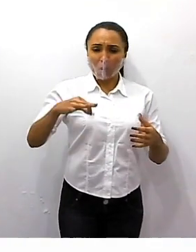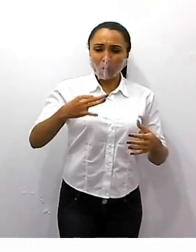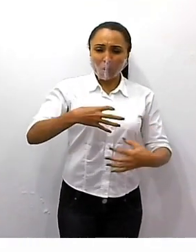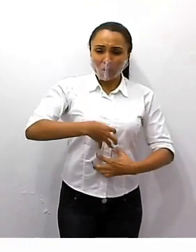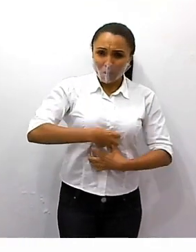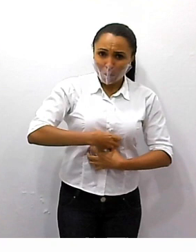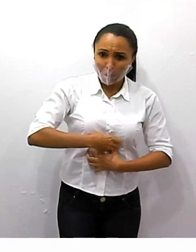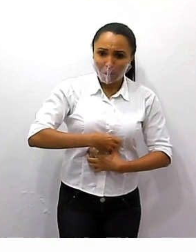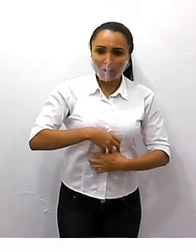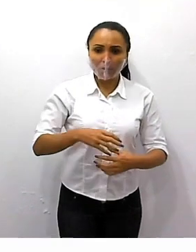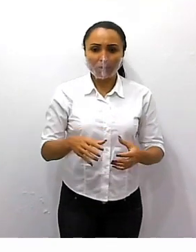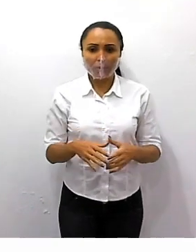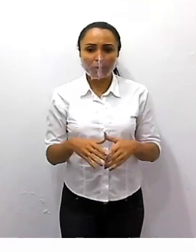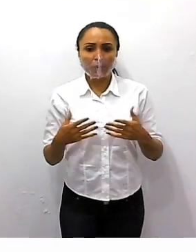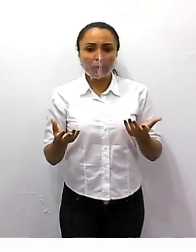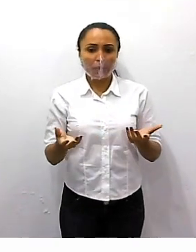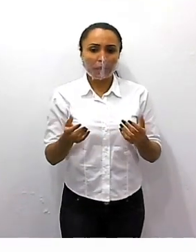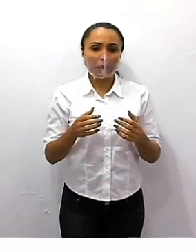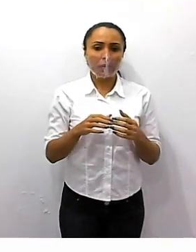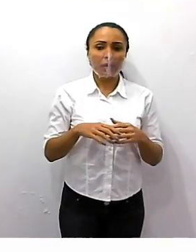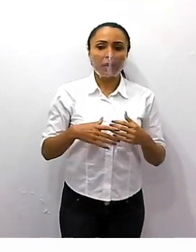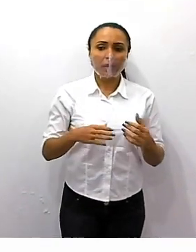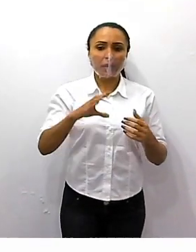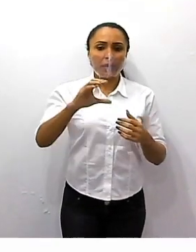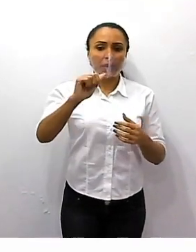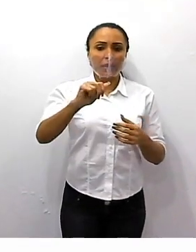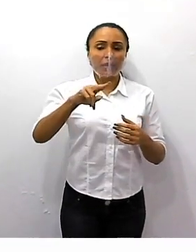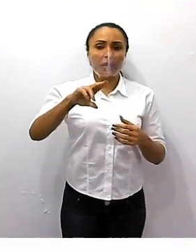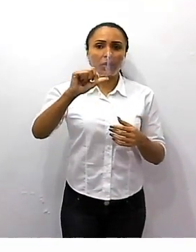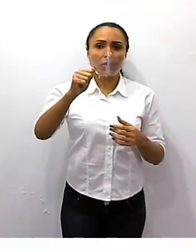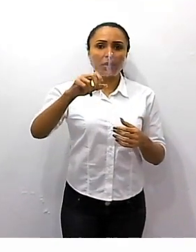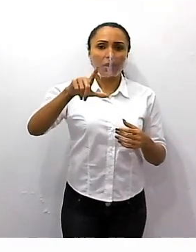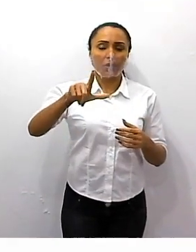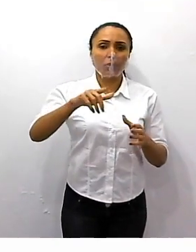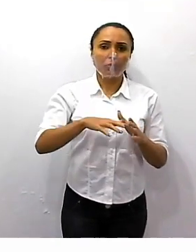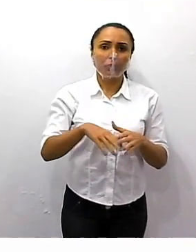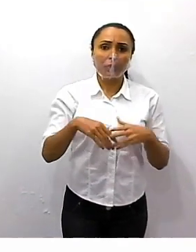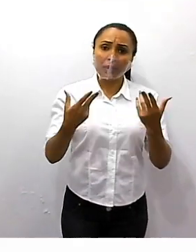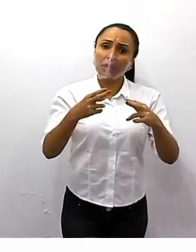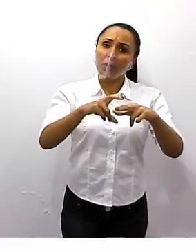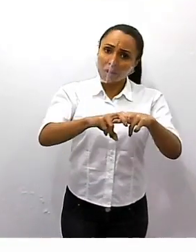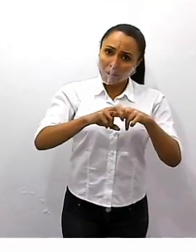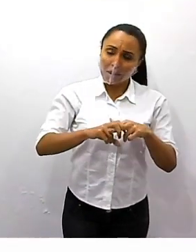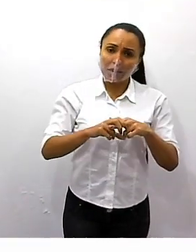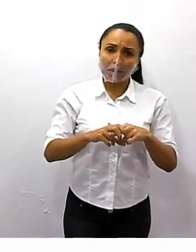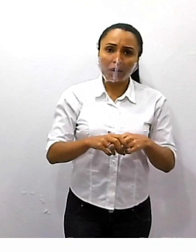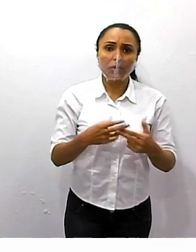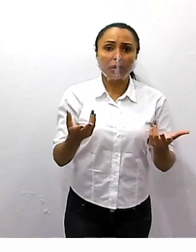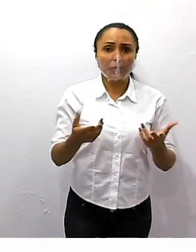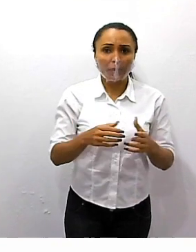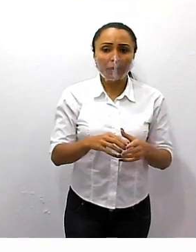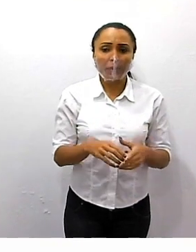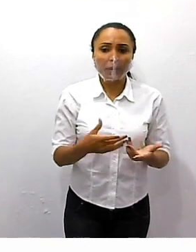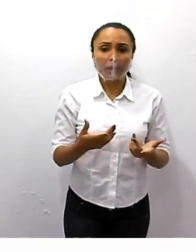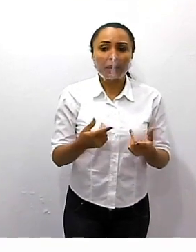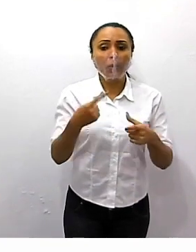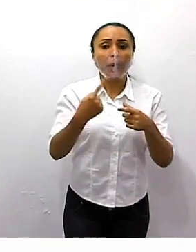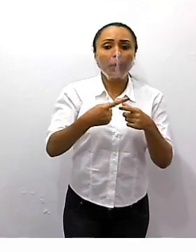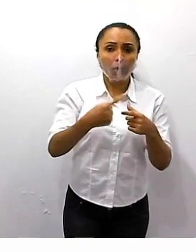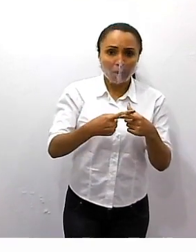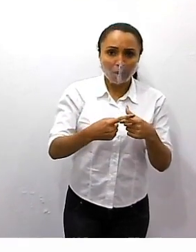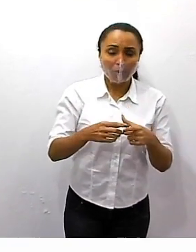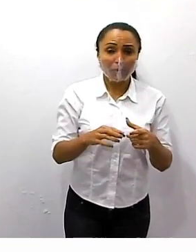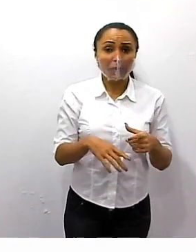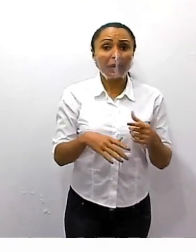Olha lá, conjunção subordinativa causal. É verdade. Eu estou dando a causa, né? De não estar indo trabalhar. É verdade. Ele quer a falsa,